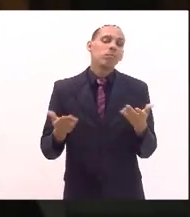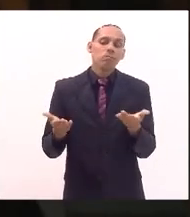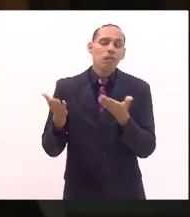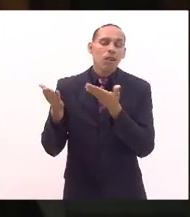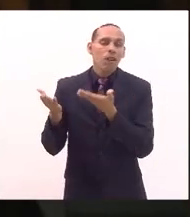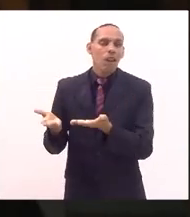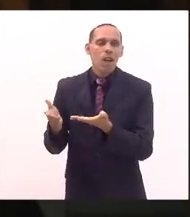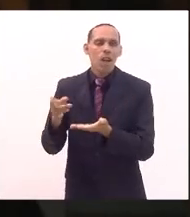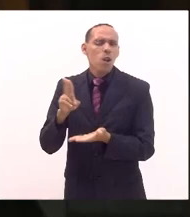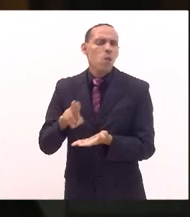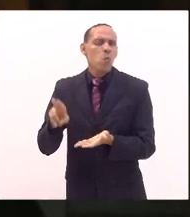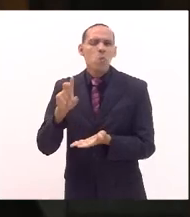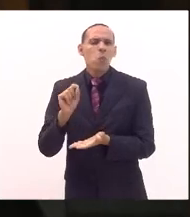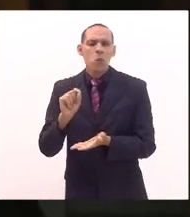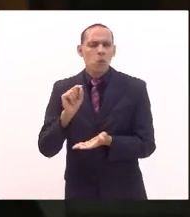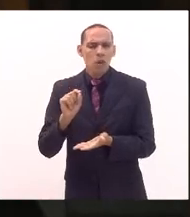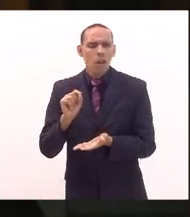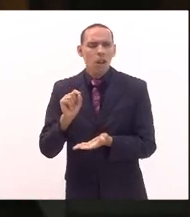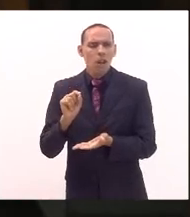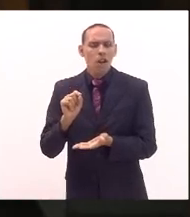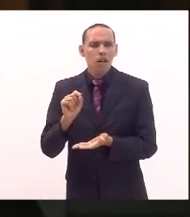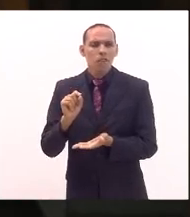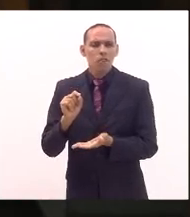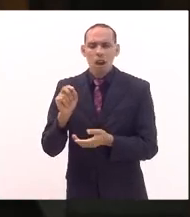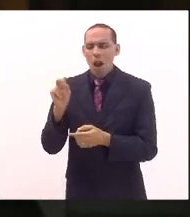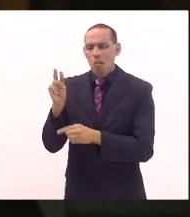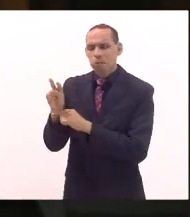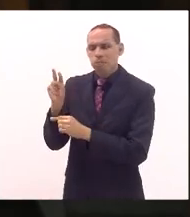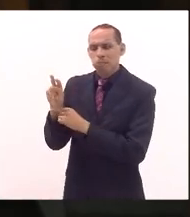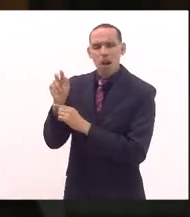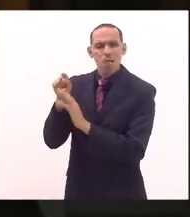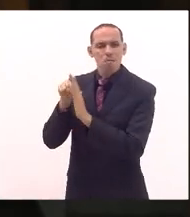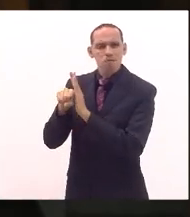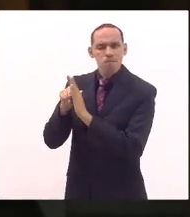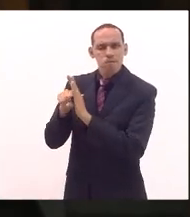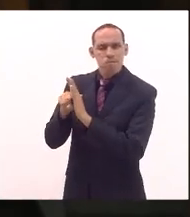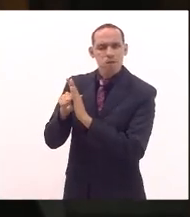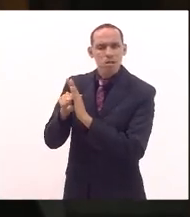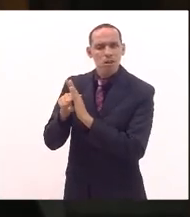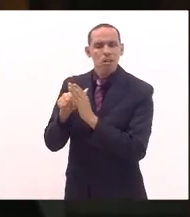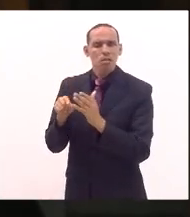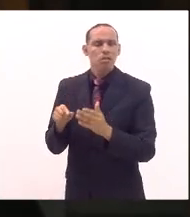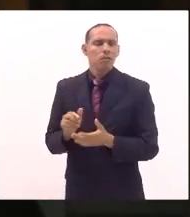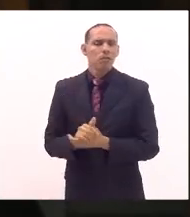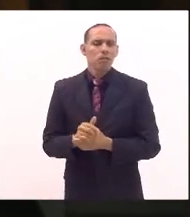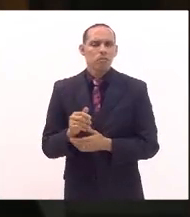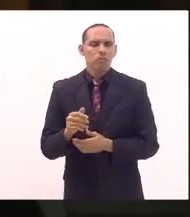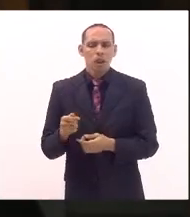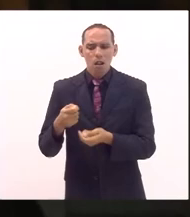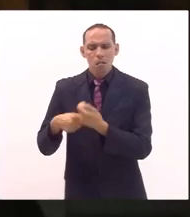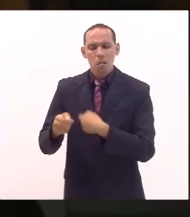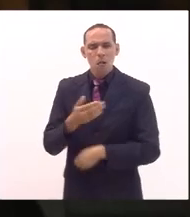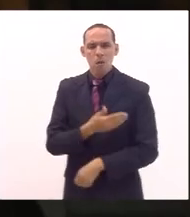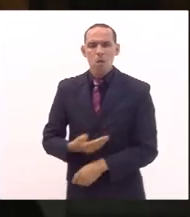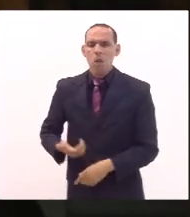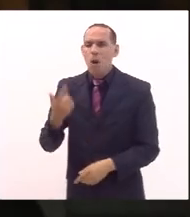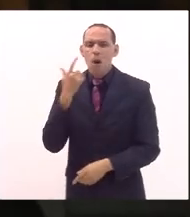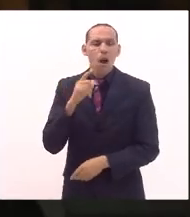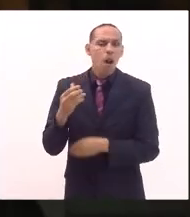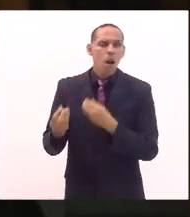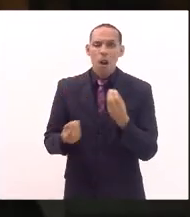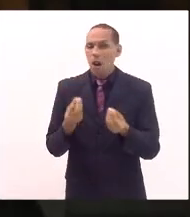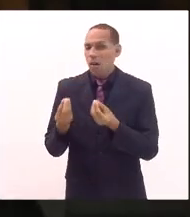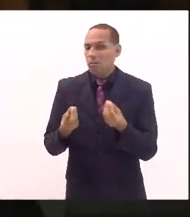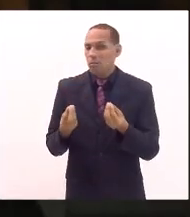mais importantes para fiscalizar a administração pública